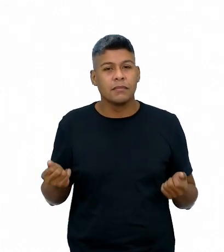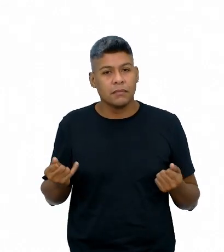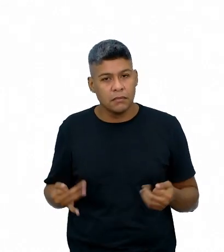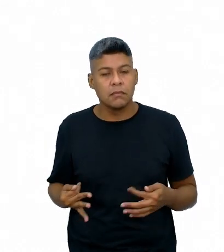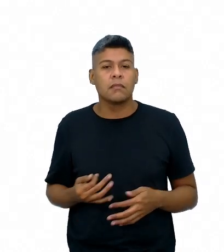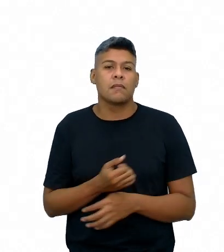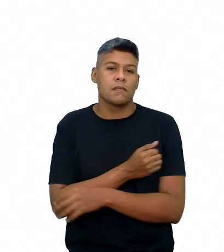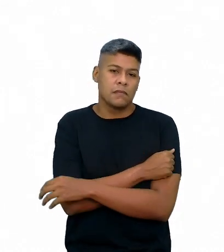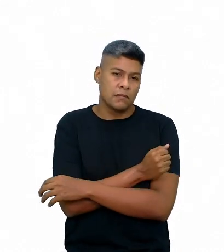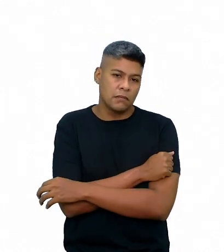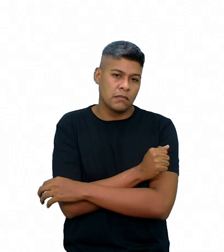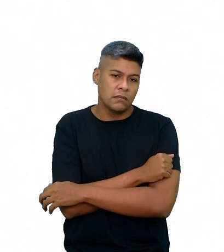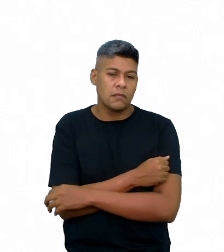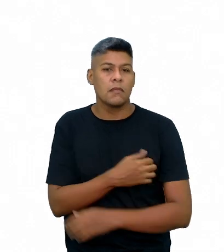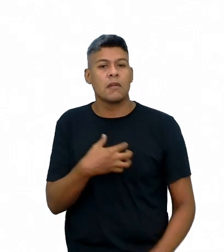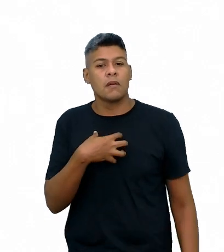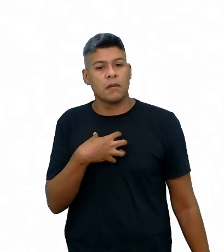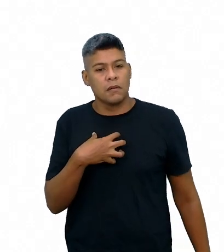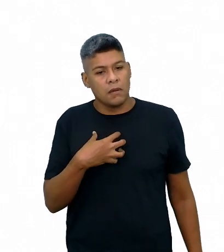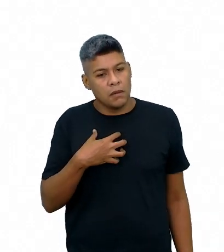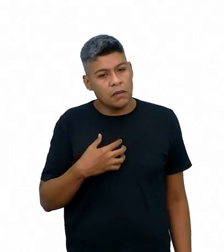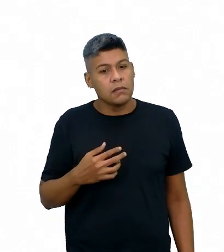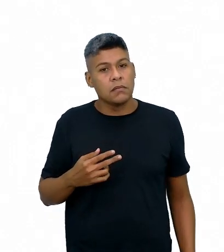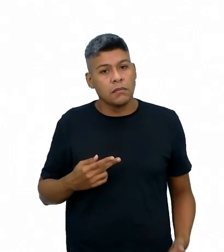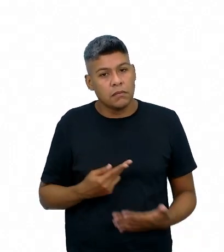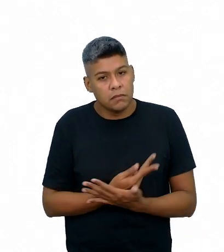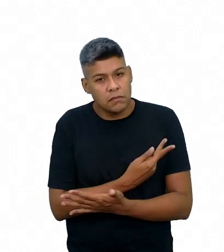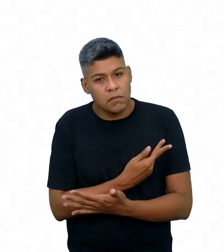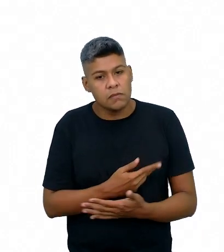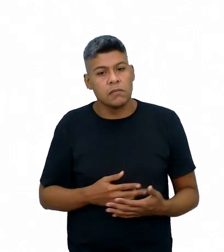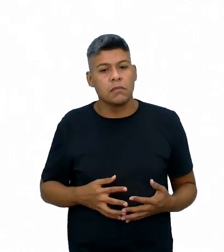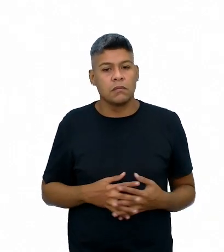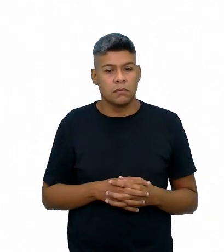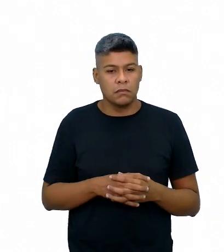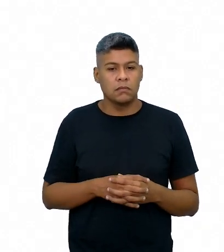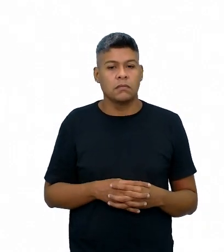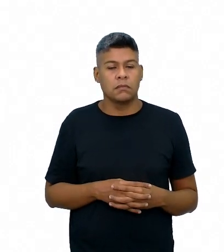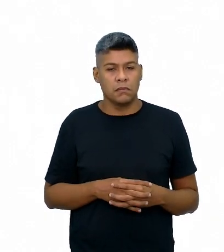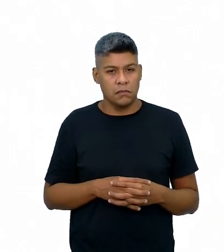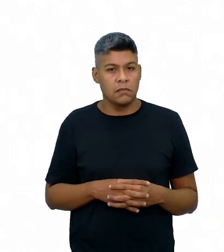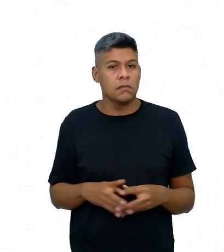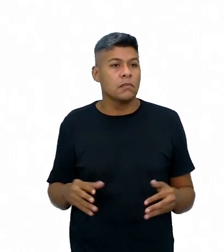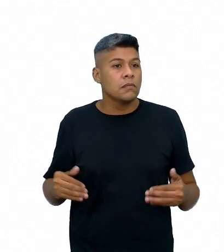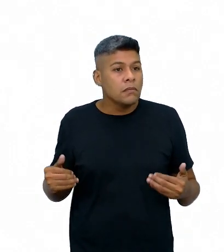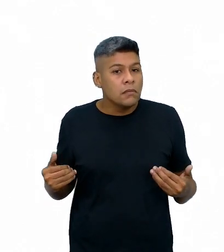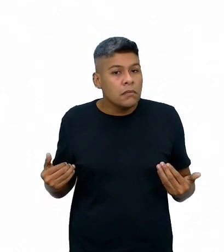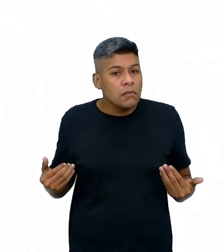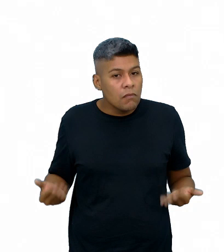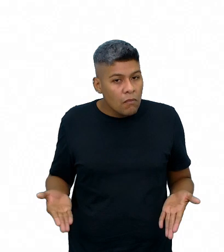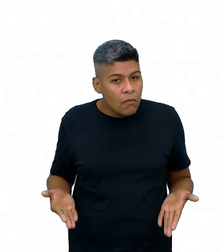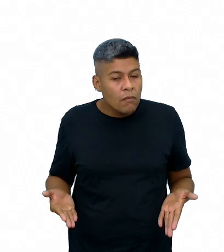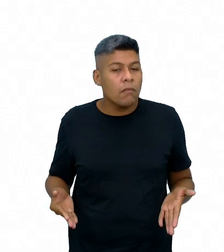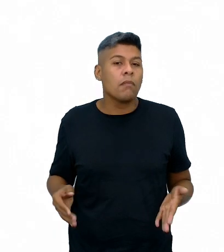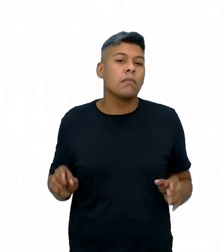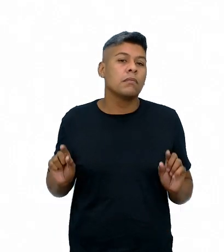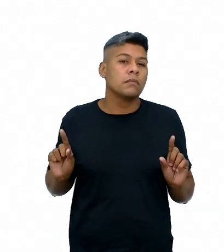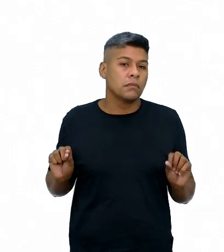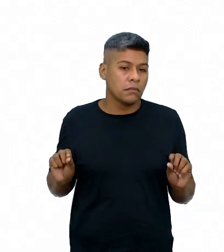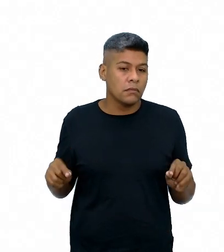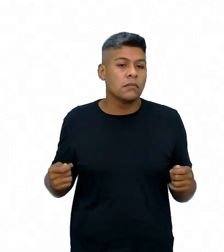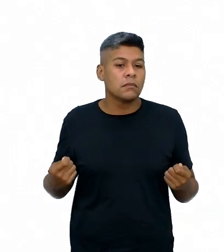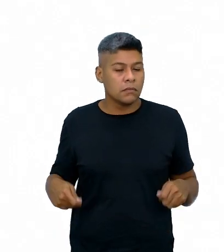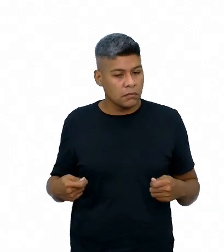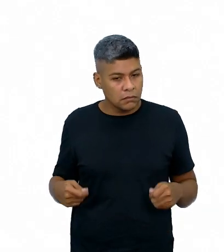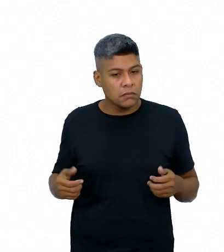pelos alunos nesse contexto, nessa situação, e quais são aqueles que ainda precisam